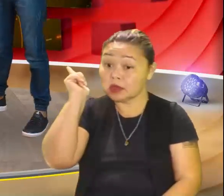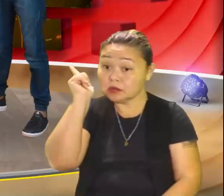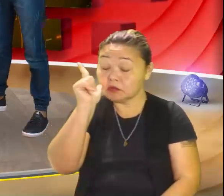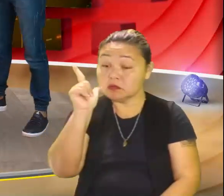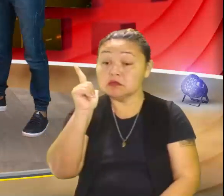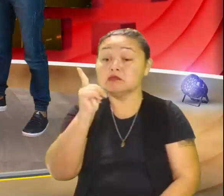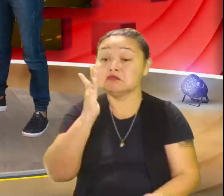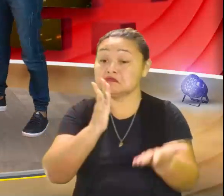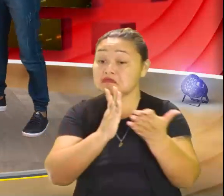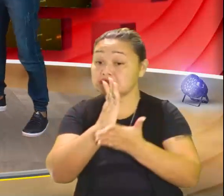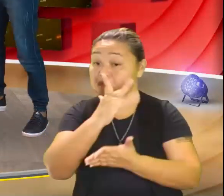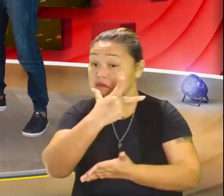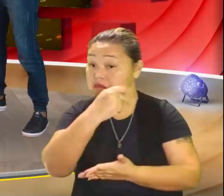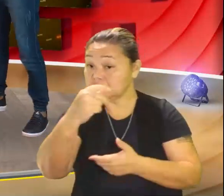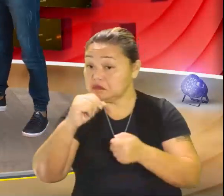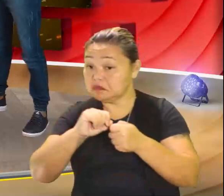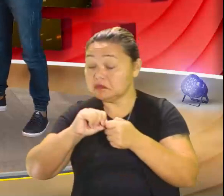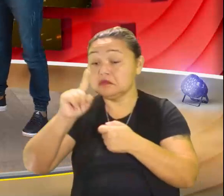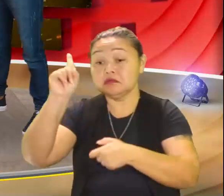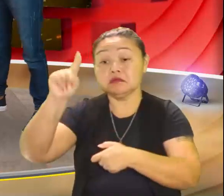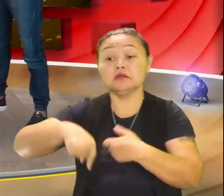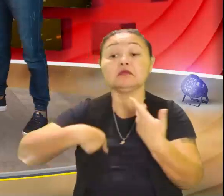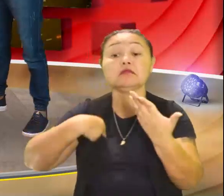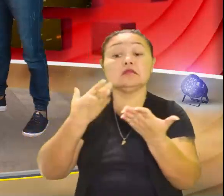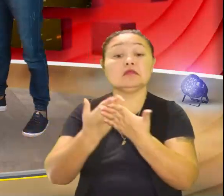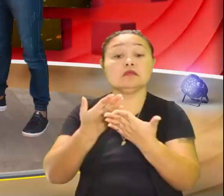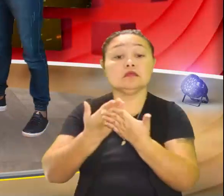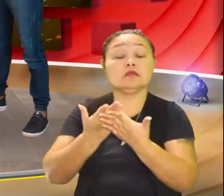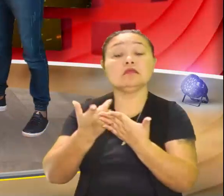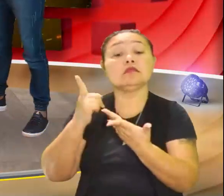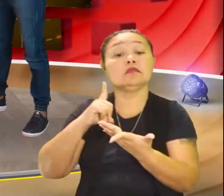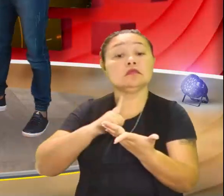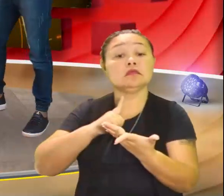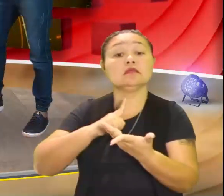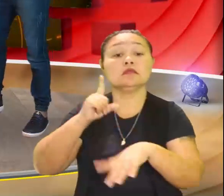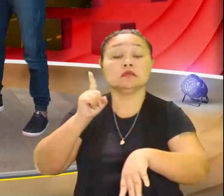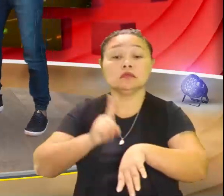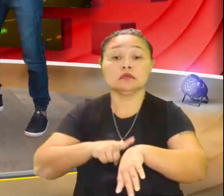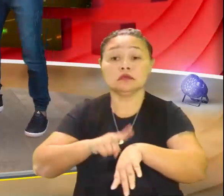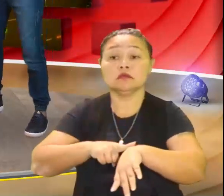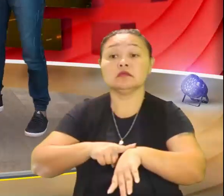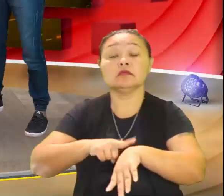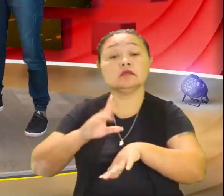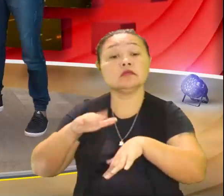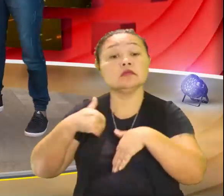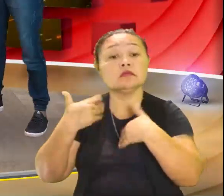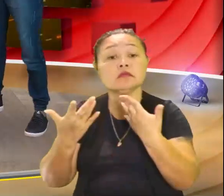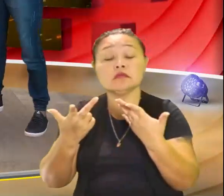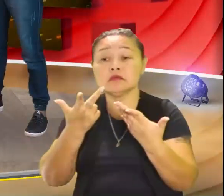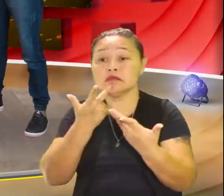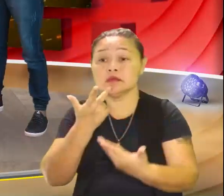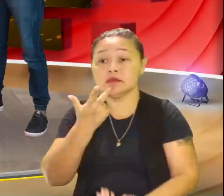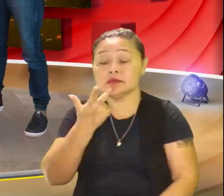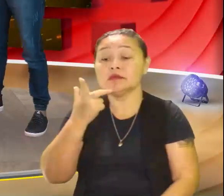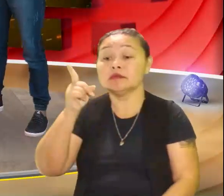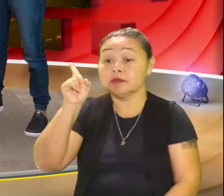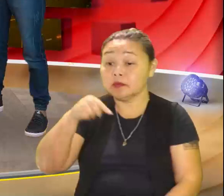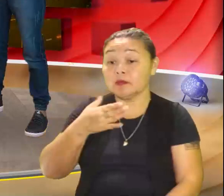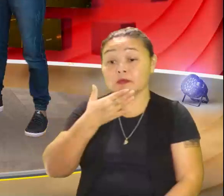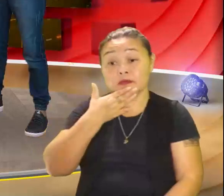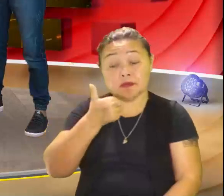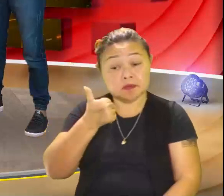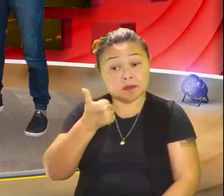estudos. Você deve separar um espaço do seu dia para estudar, mas esse tempo deve ser, de fato, produtivo. É aquela fala, né?